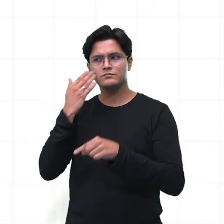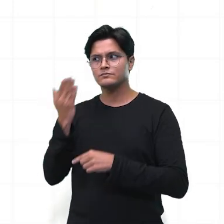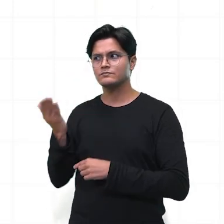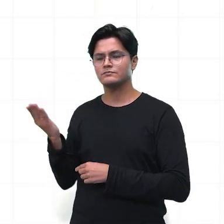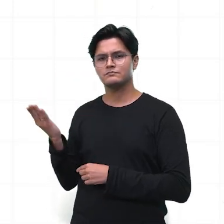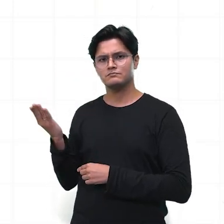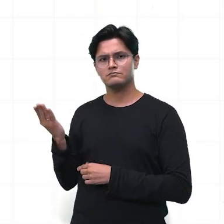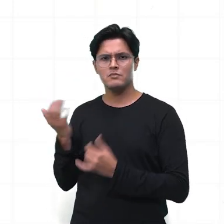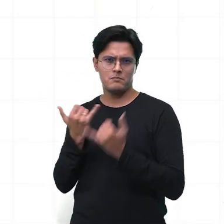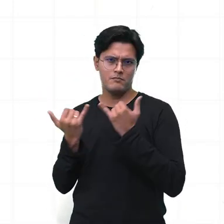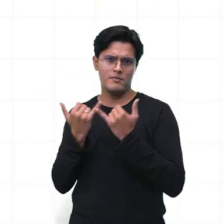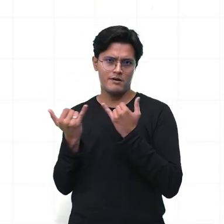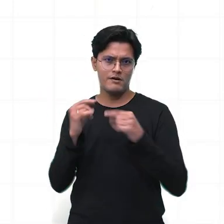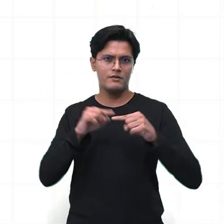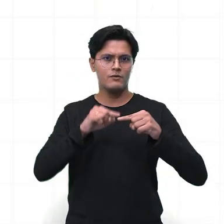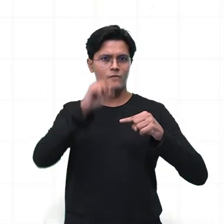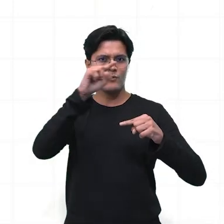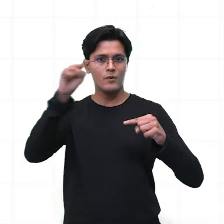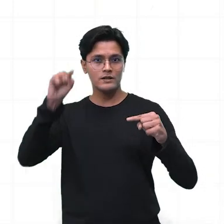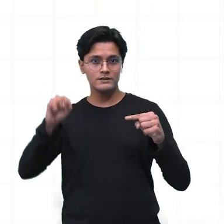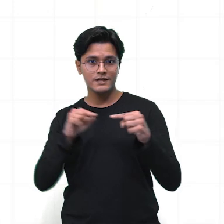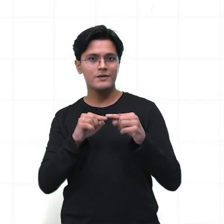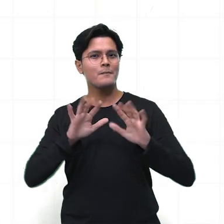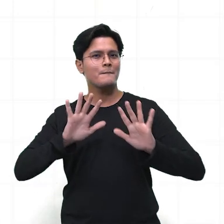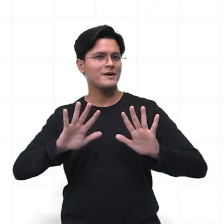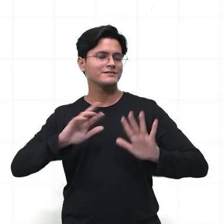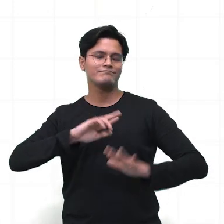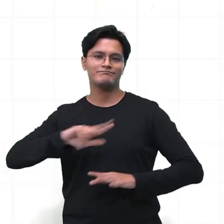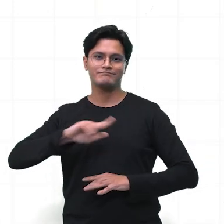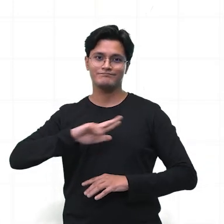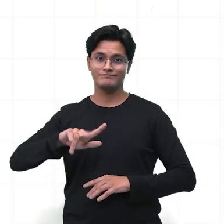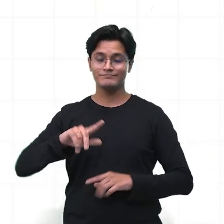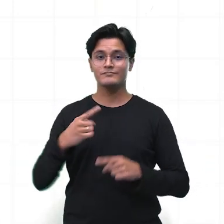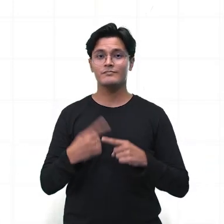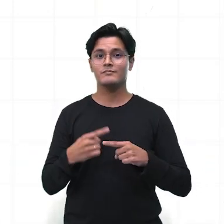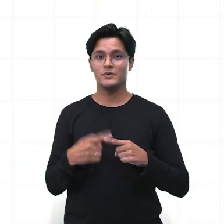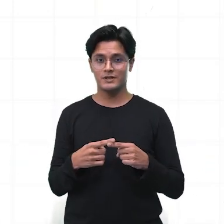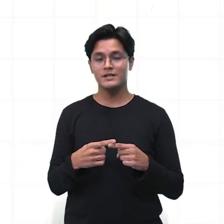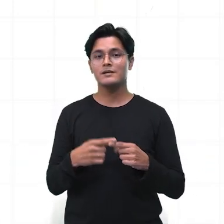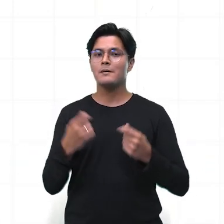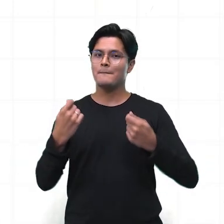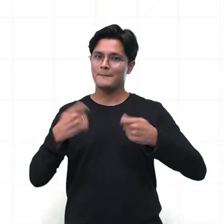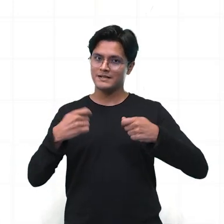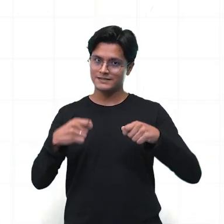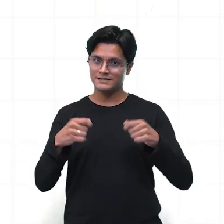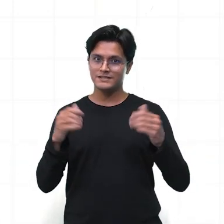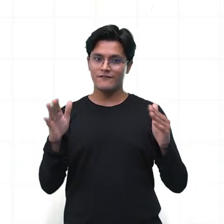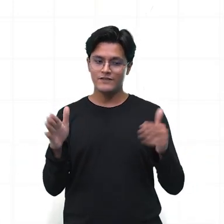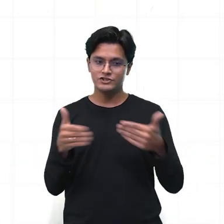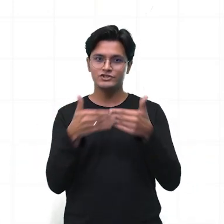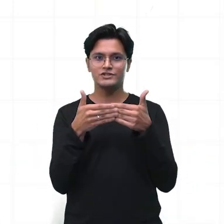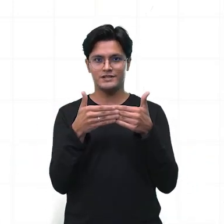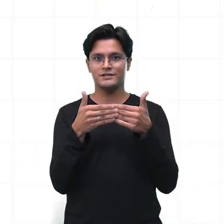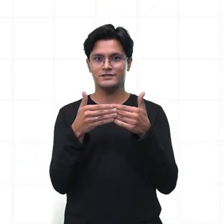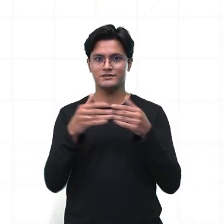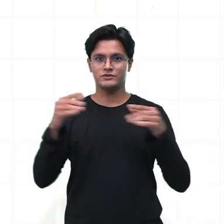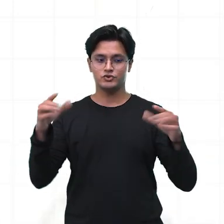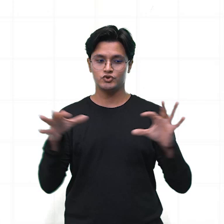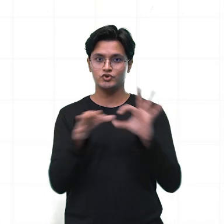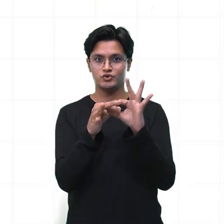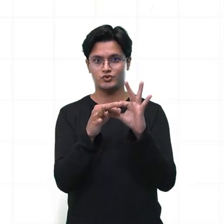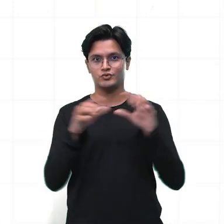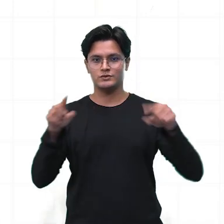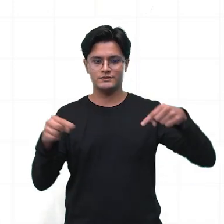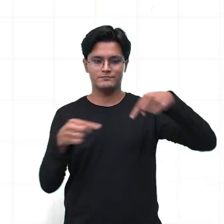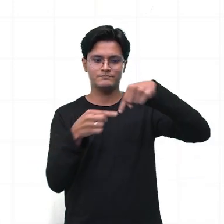parece que nós temos um quadrado, mas na verdade não. Por quê? Porque as linhas precisam estar unidas, precisam